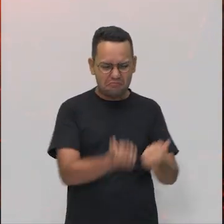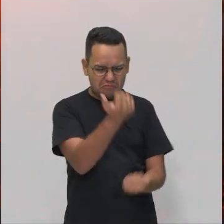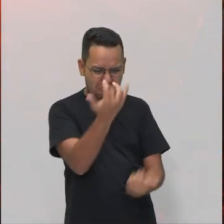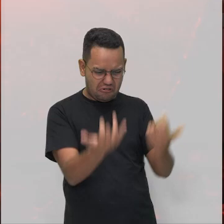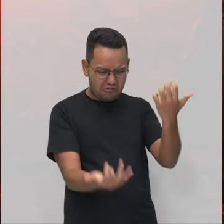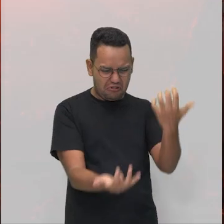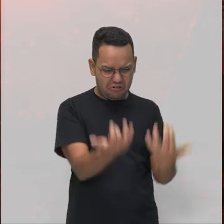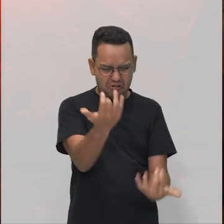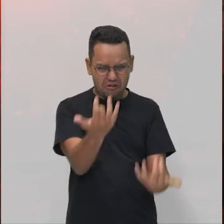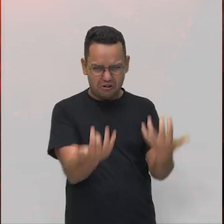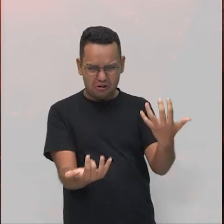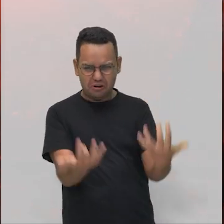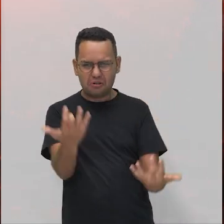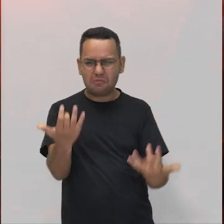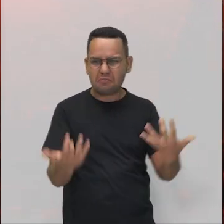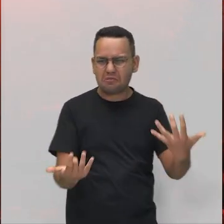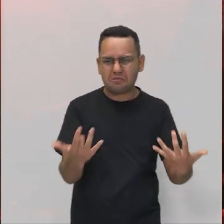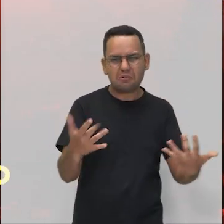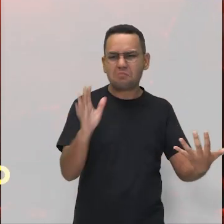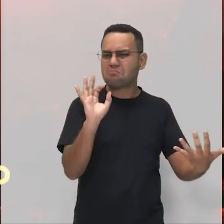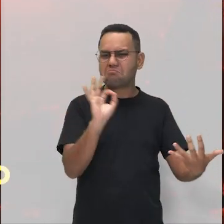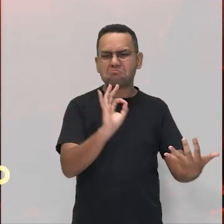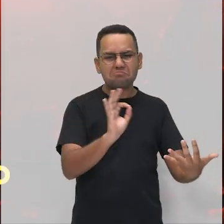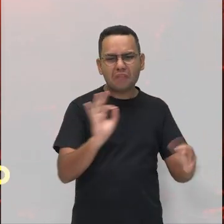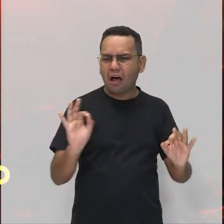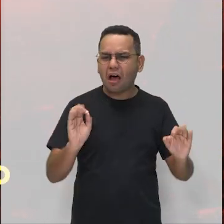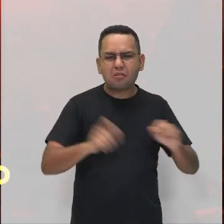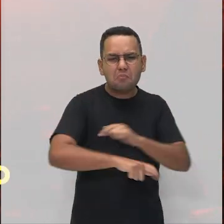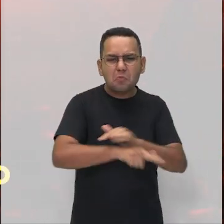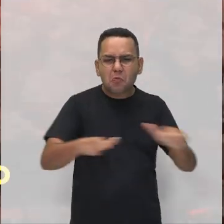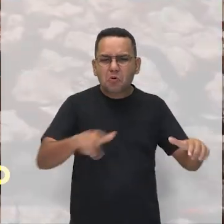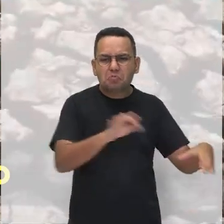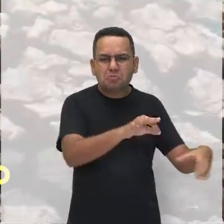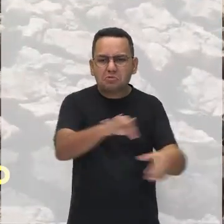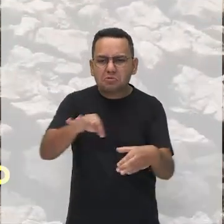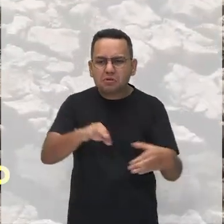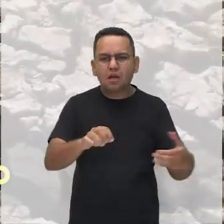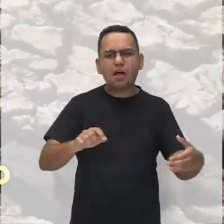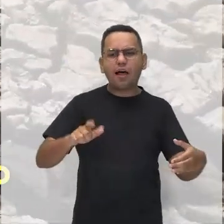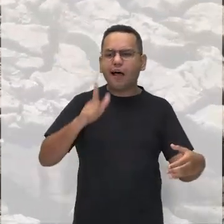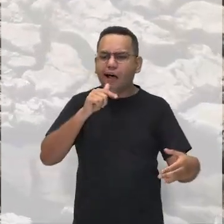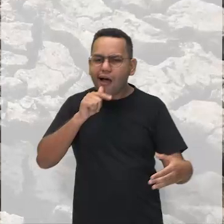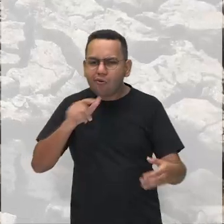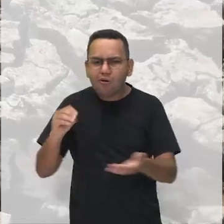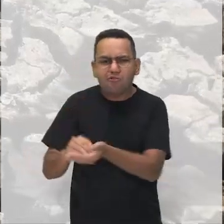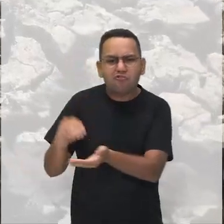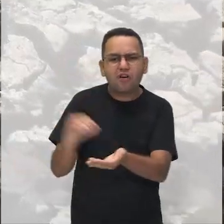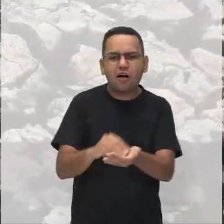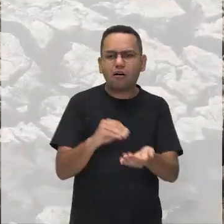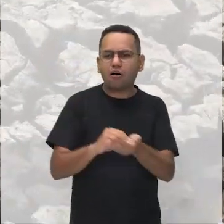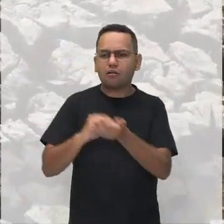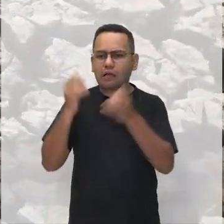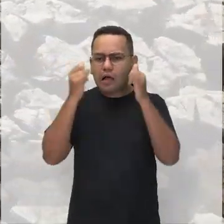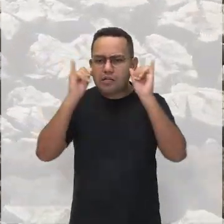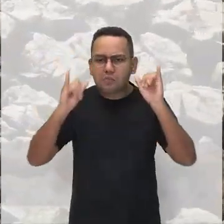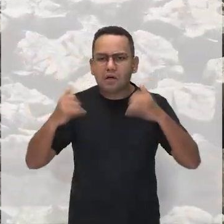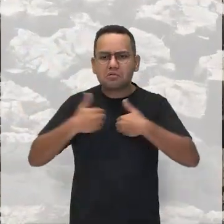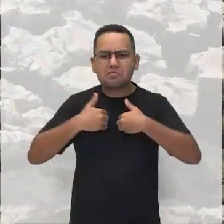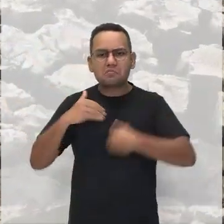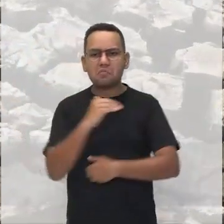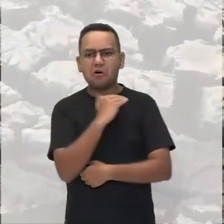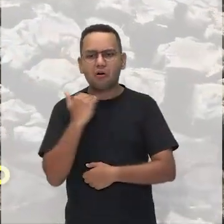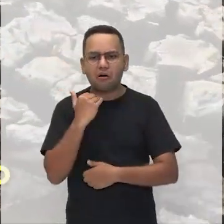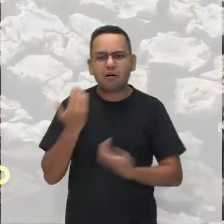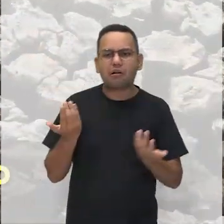fornalha, nem um pé de plantação. Por falta d'água, perdi meu gado, morreu de sede meu